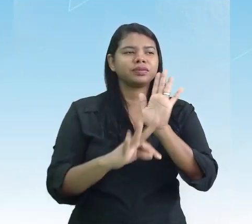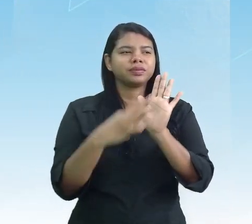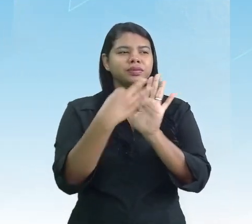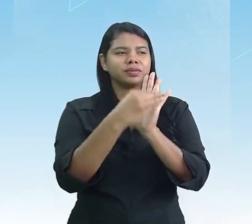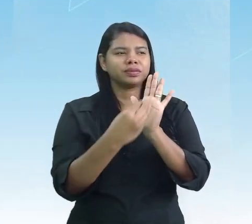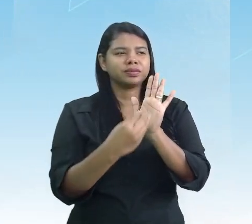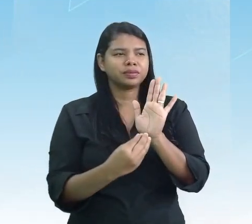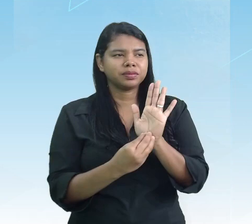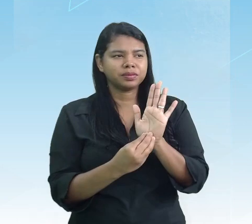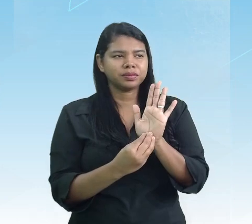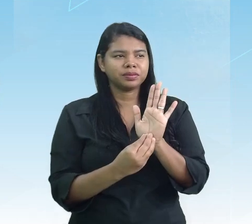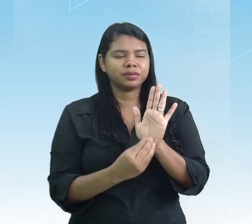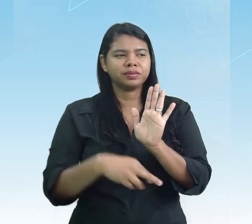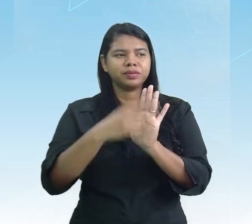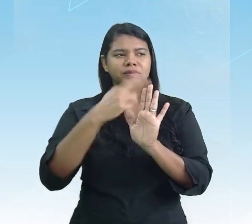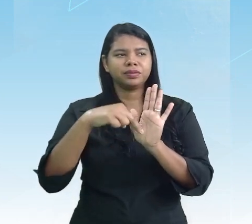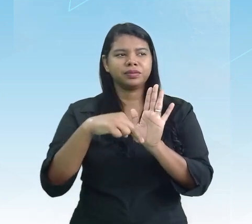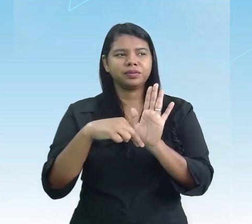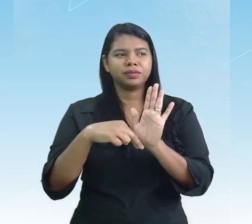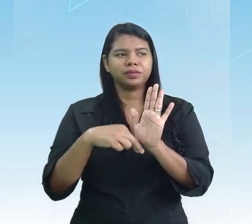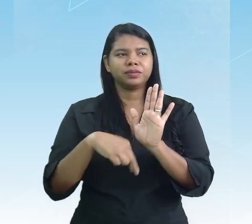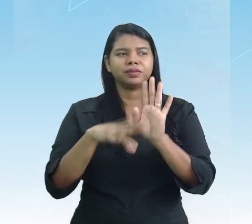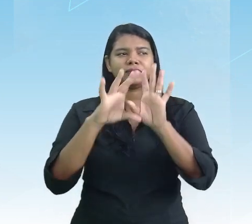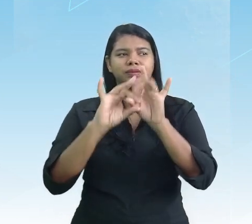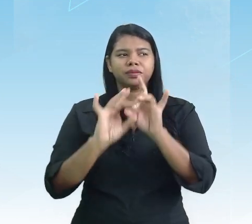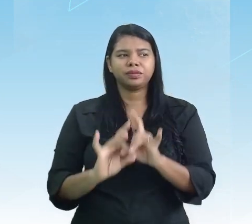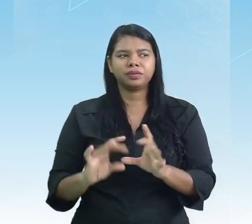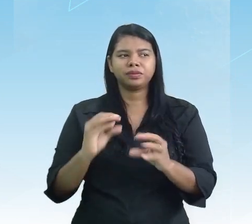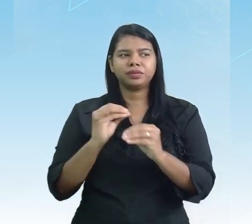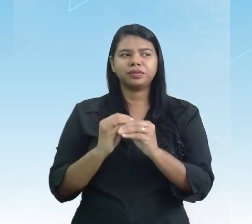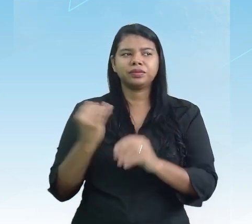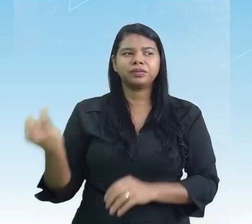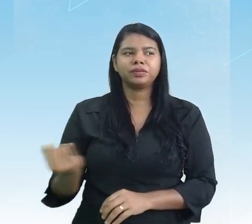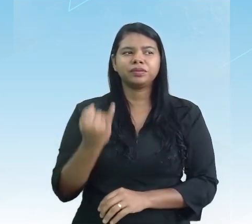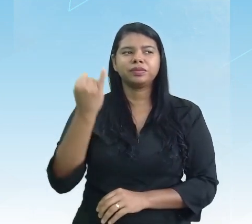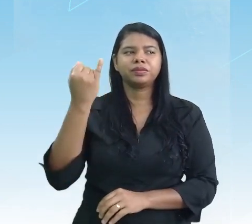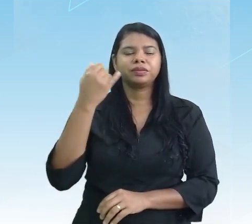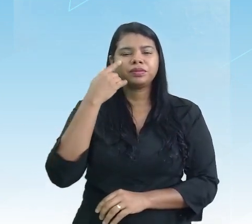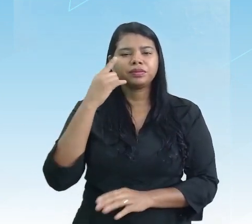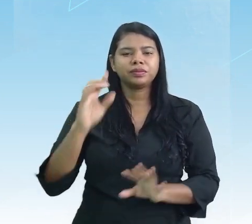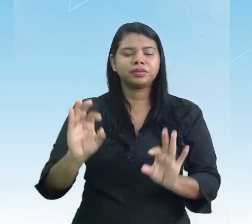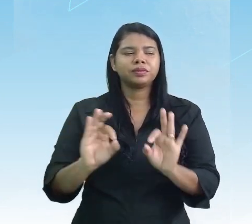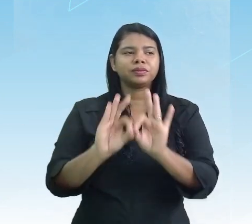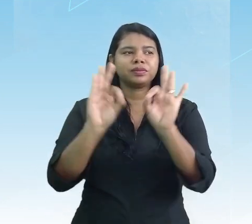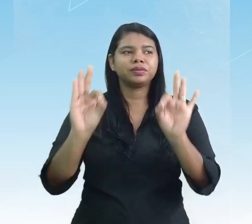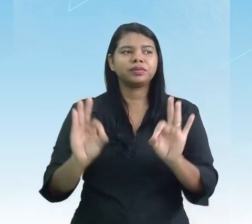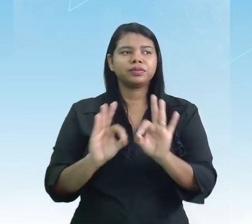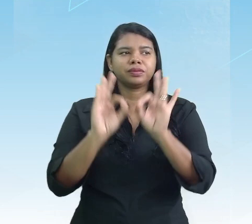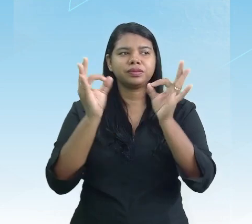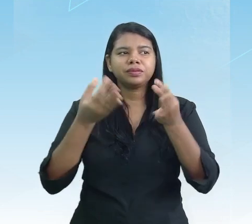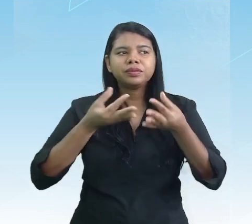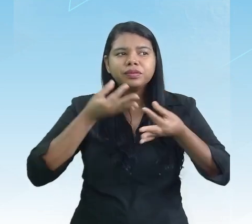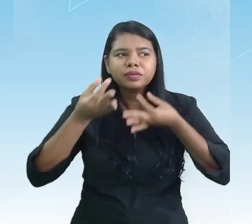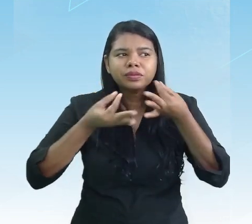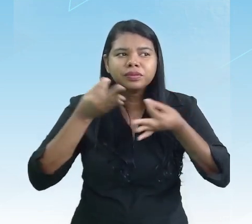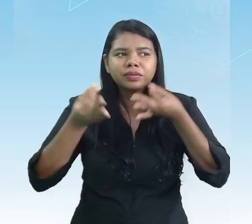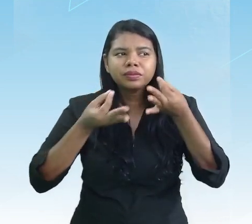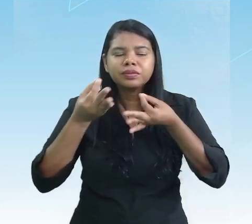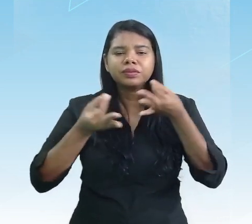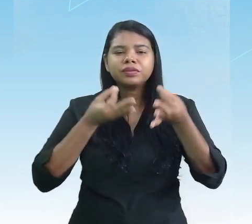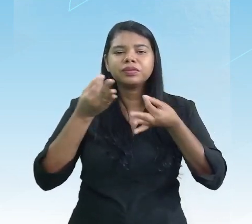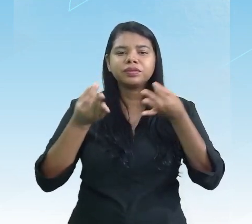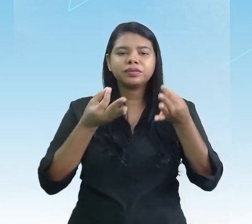crítica sobre um determinado assunto, é importante ter uma tese, um argumento e uma posição crítica. O que